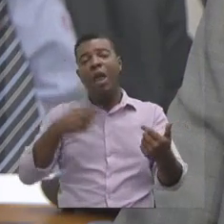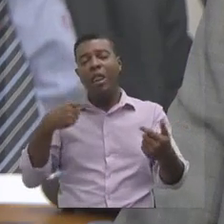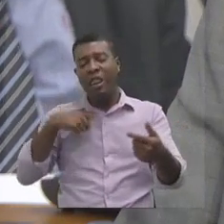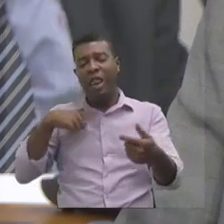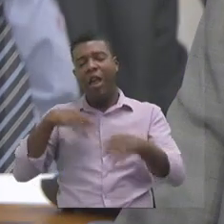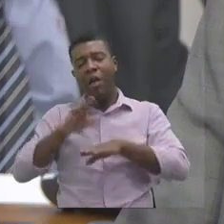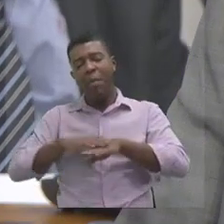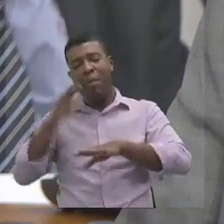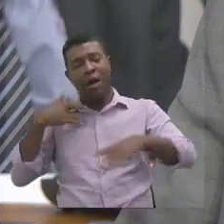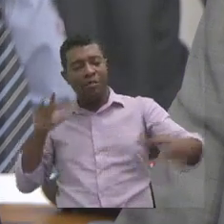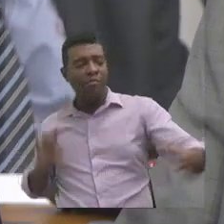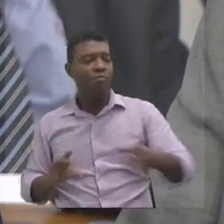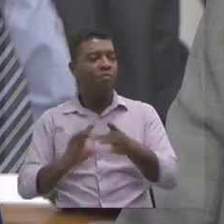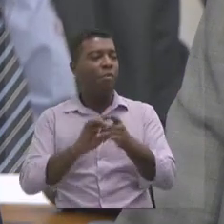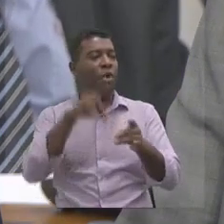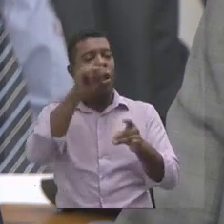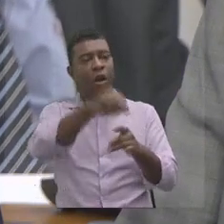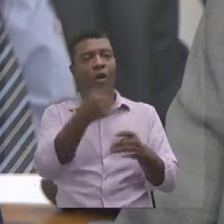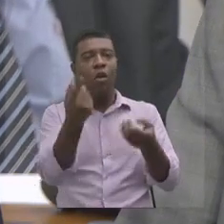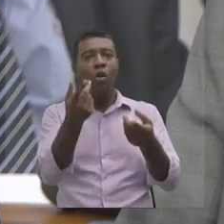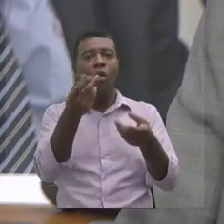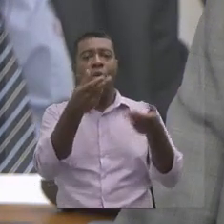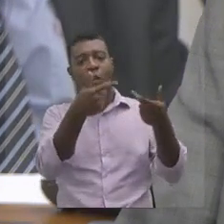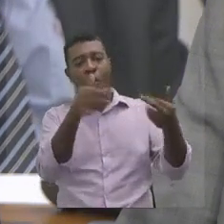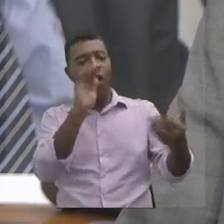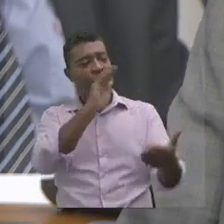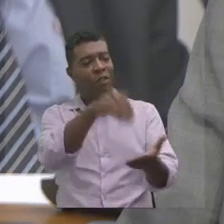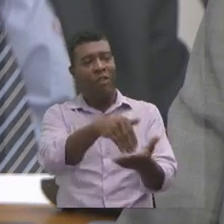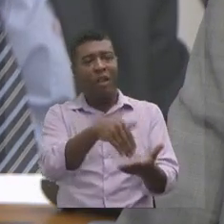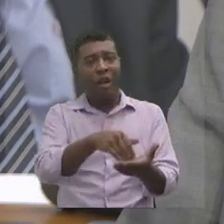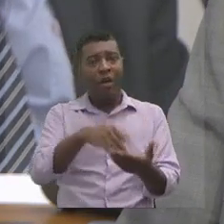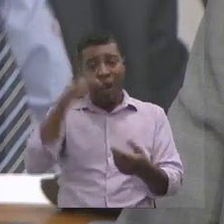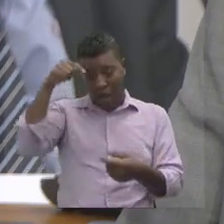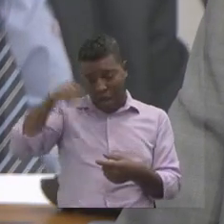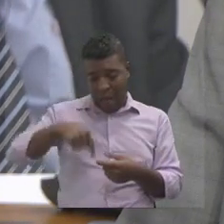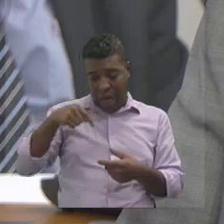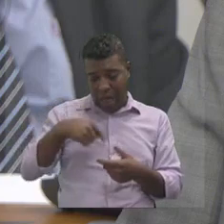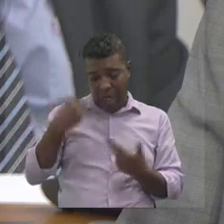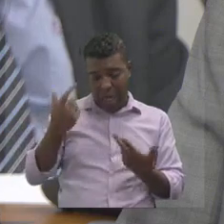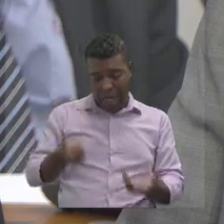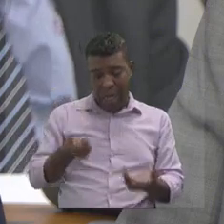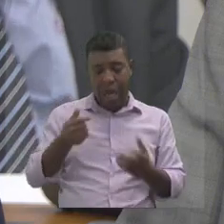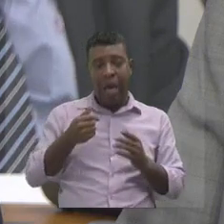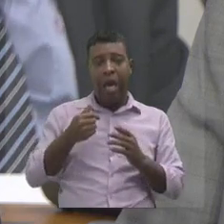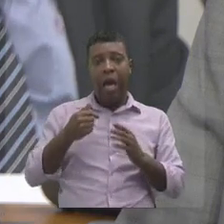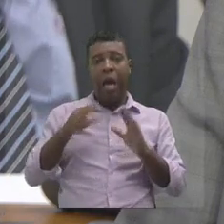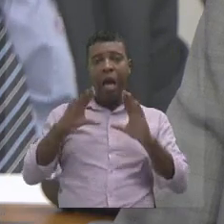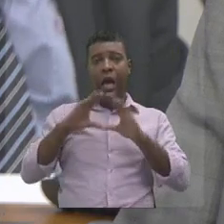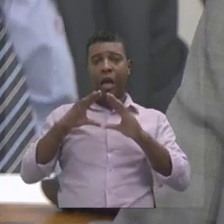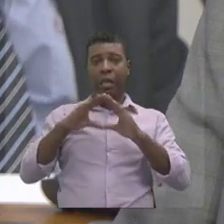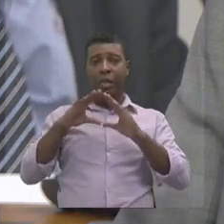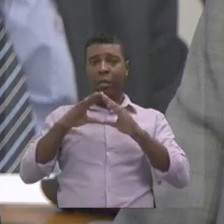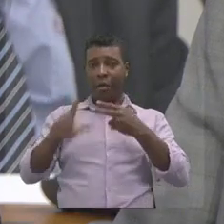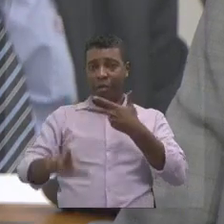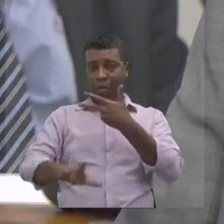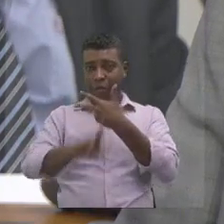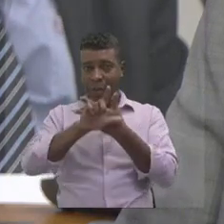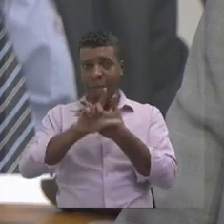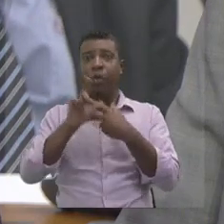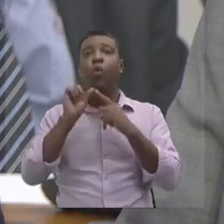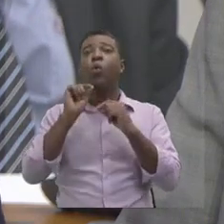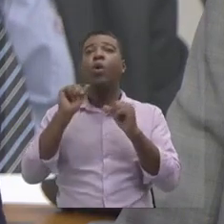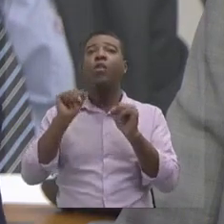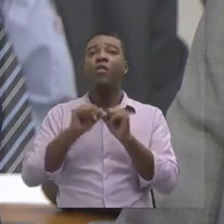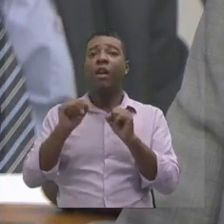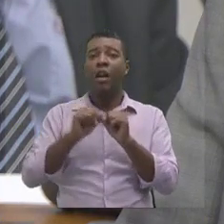aqui é uma casa que levanta as demandas mas nós sabemos que é o Executivo que às vezes executa E essa distância muitas das vezes quem paga